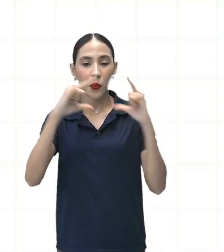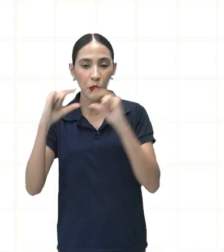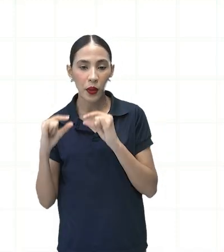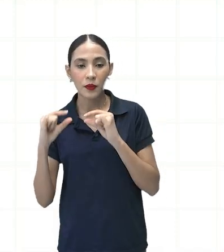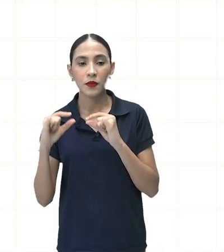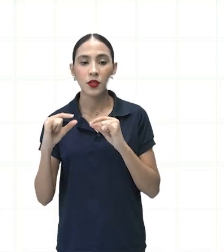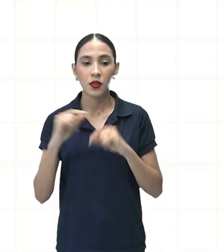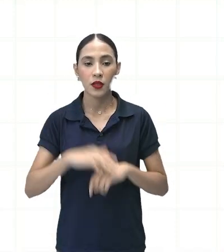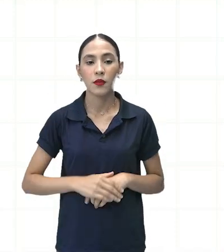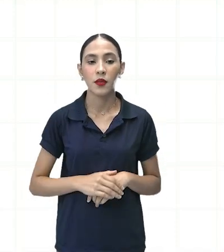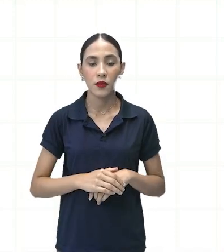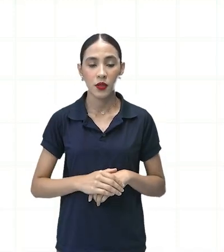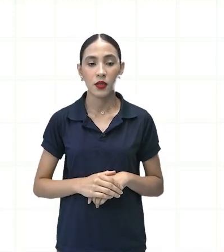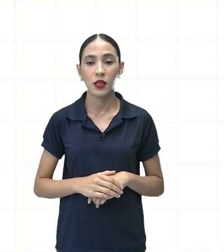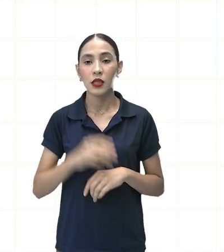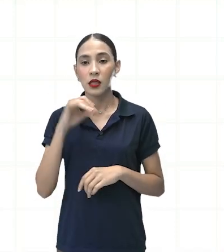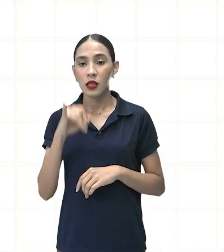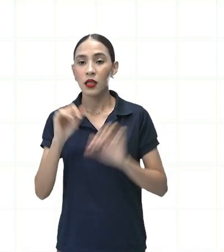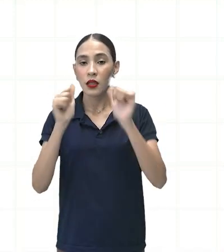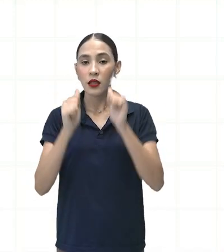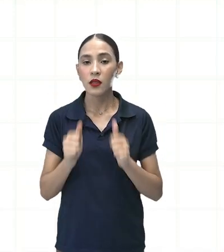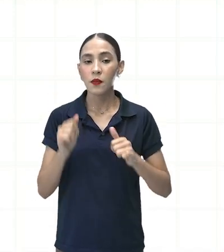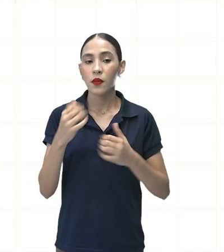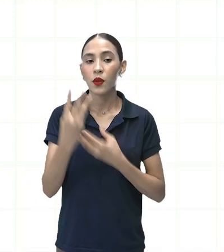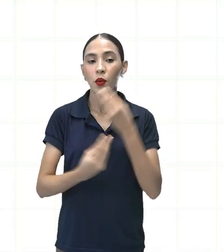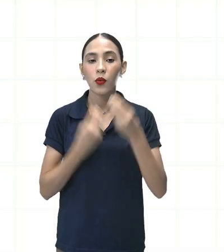baixos quando considerados